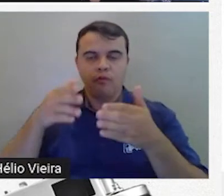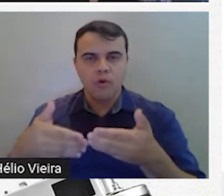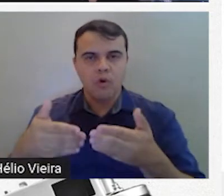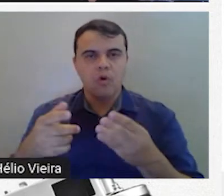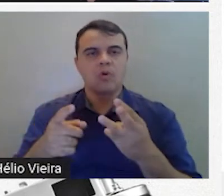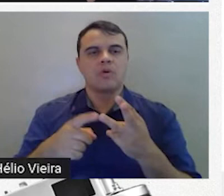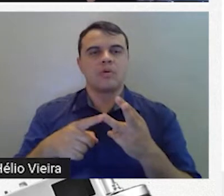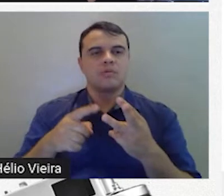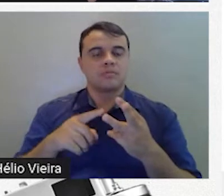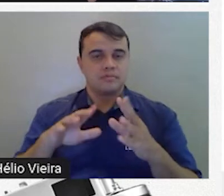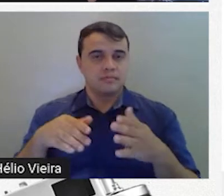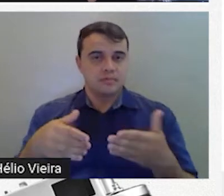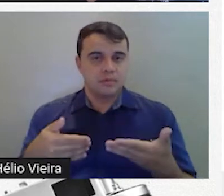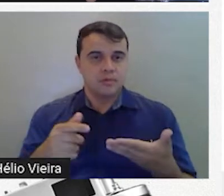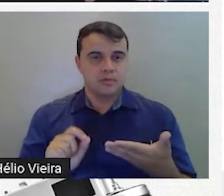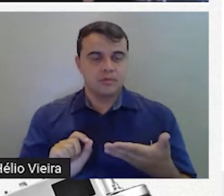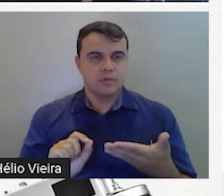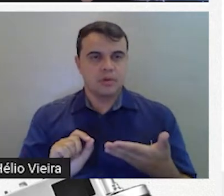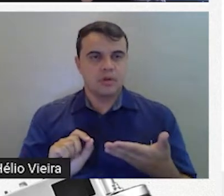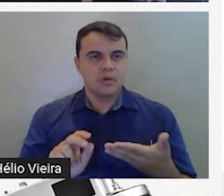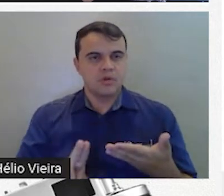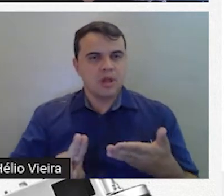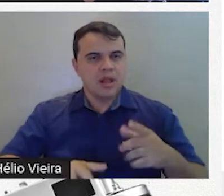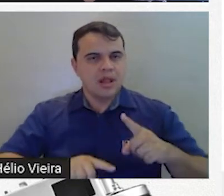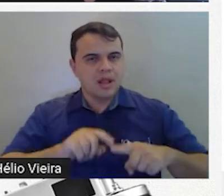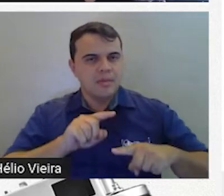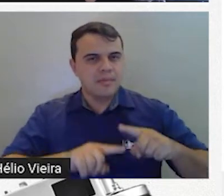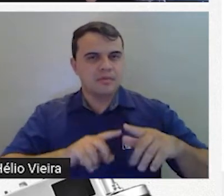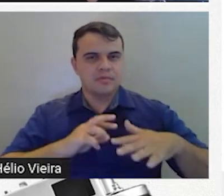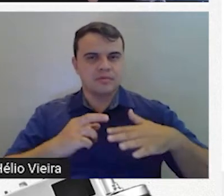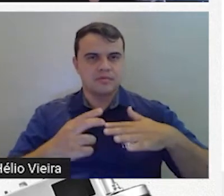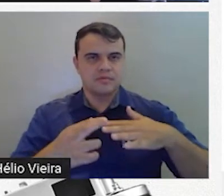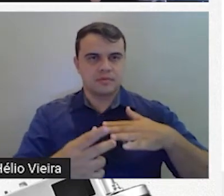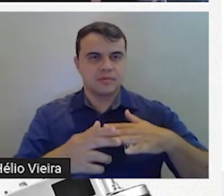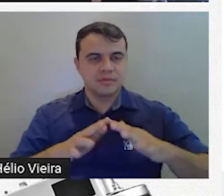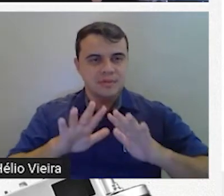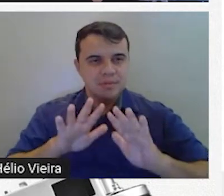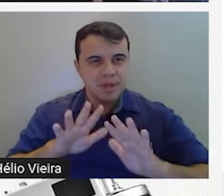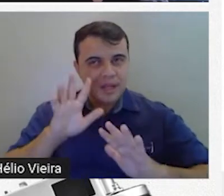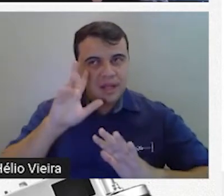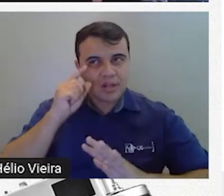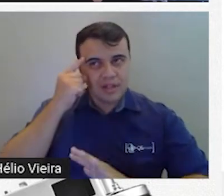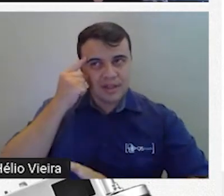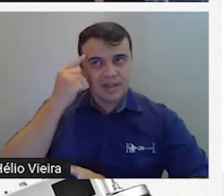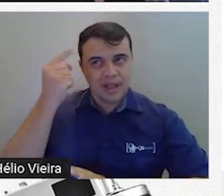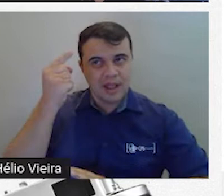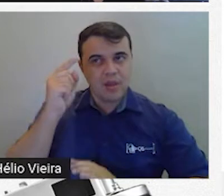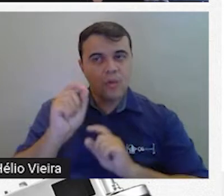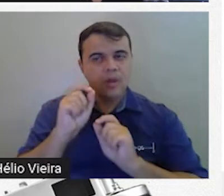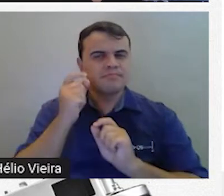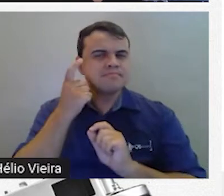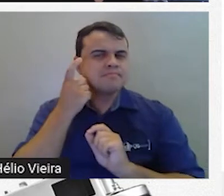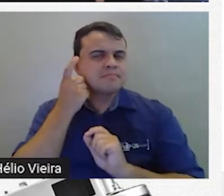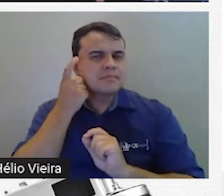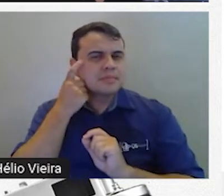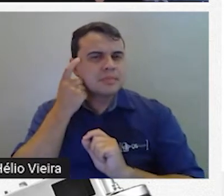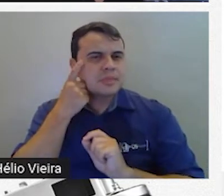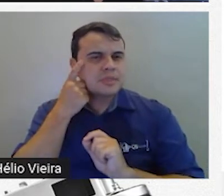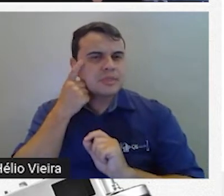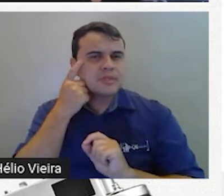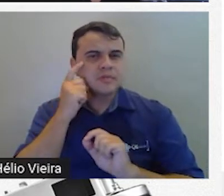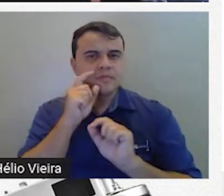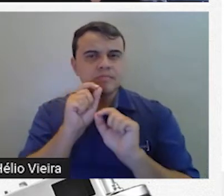né? Então, os elementos são variados. Mas a ideia é pensar